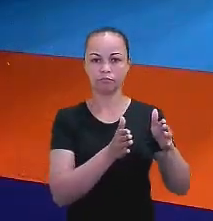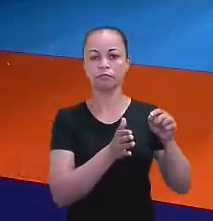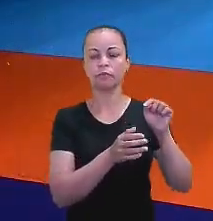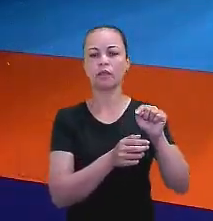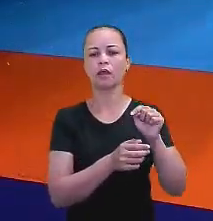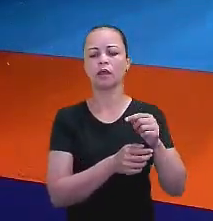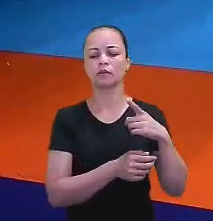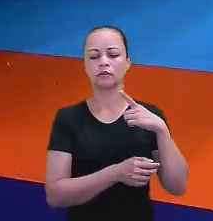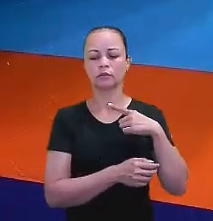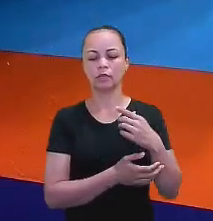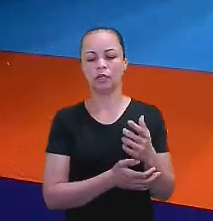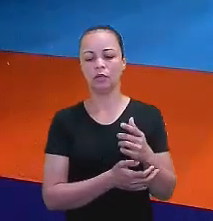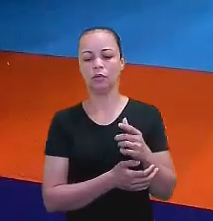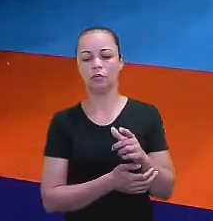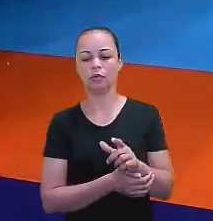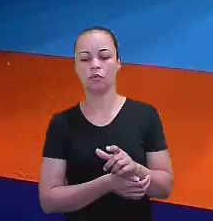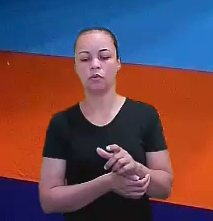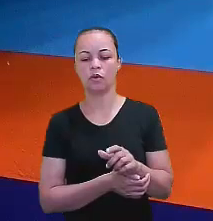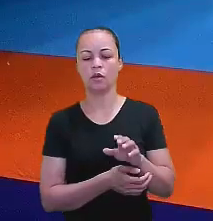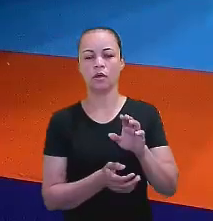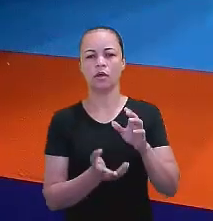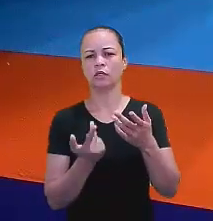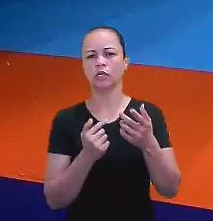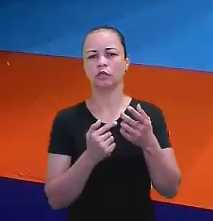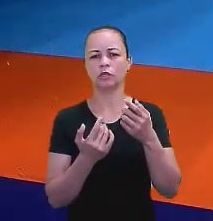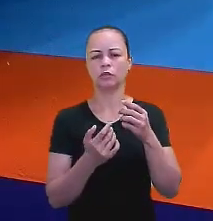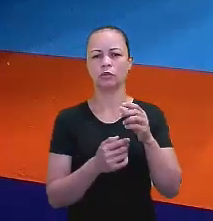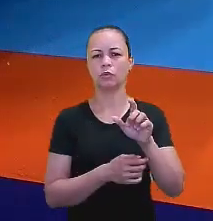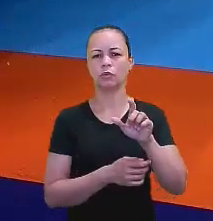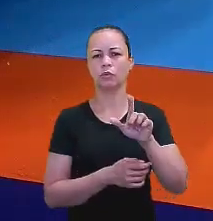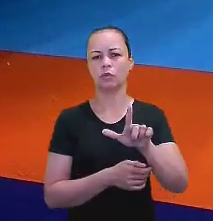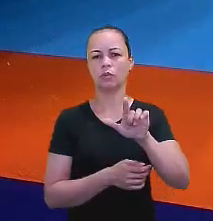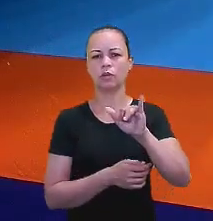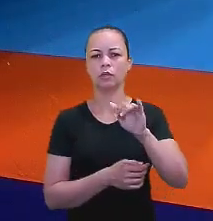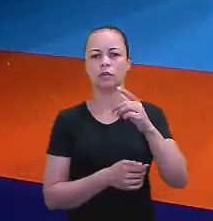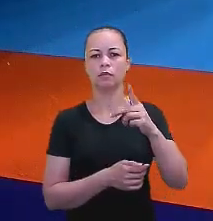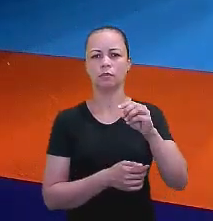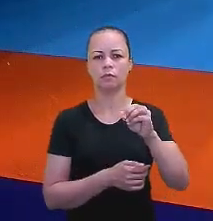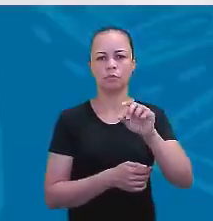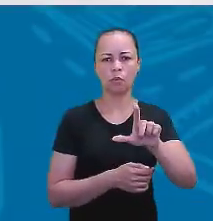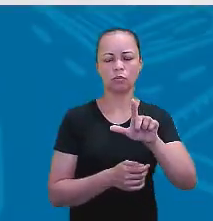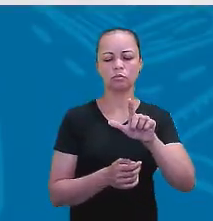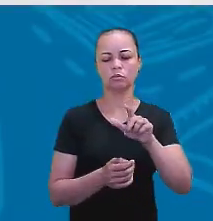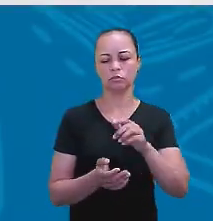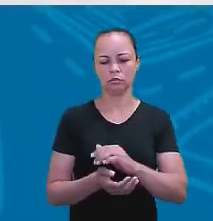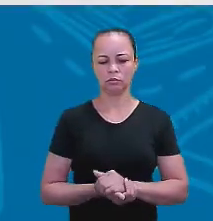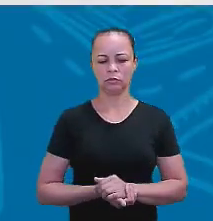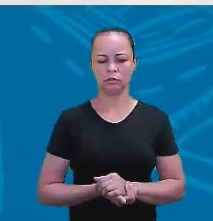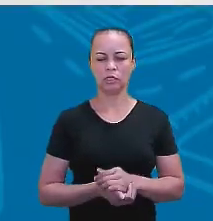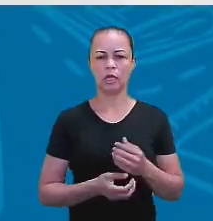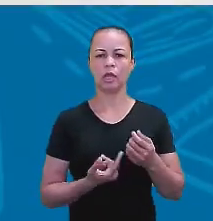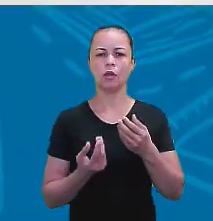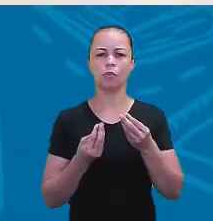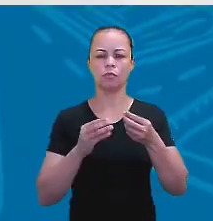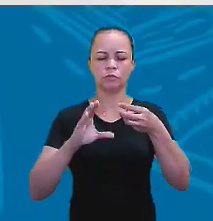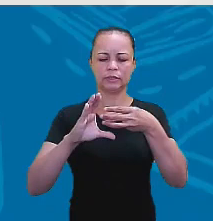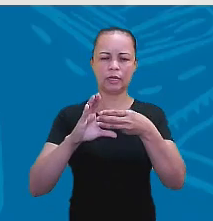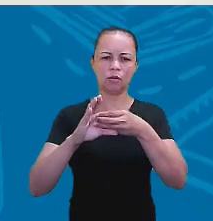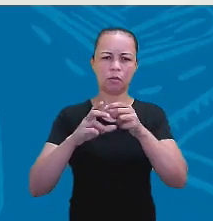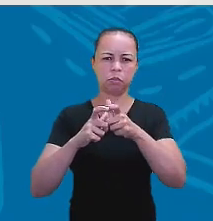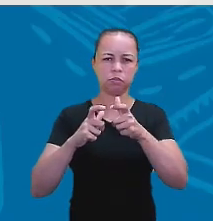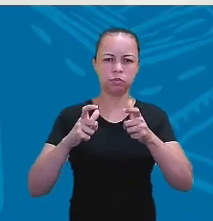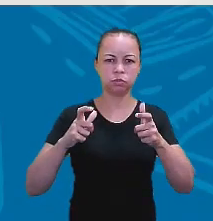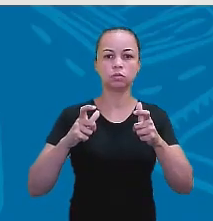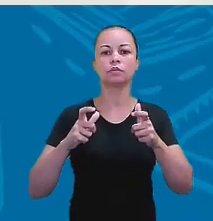um linfoma oral. Cala a boca, tá? Esse linfoma oral, gente, seria o quê? Um aumento de célula, porque a